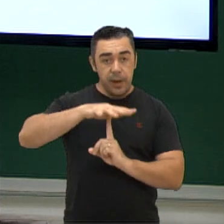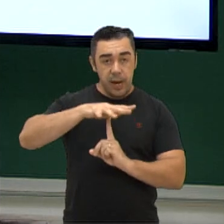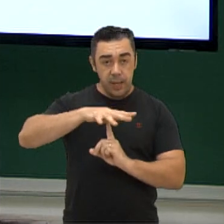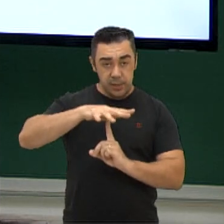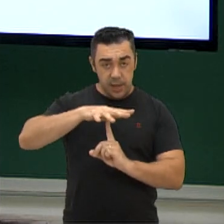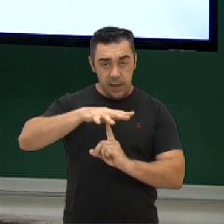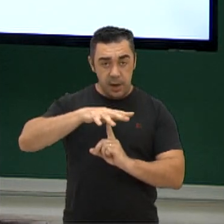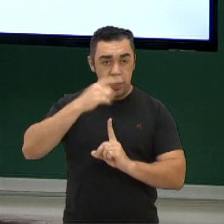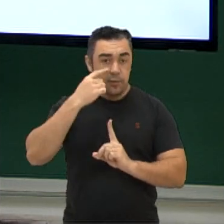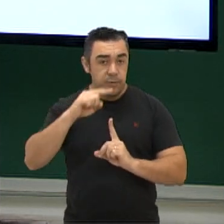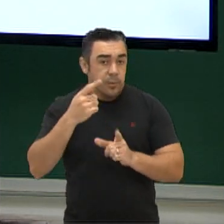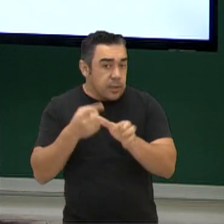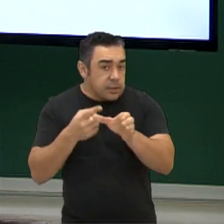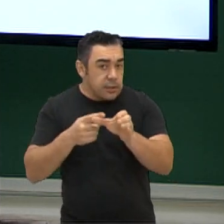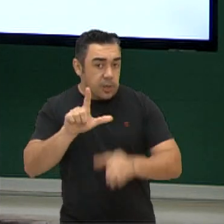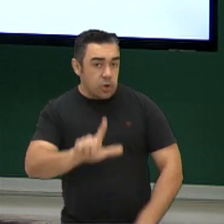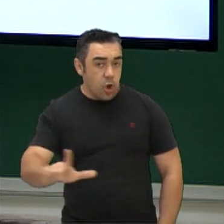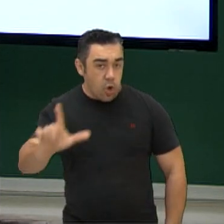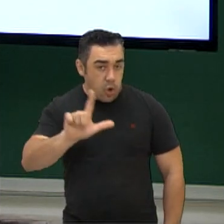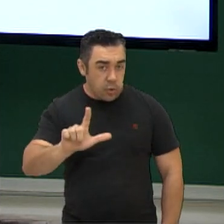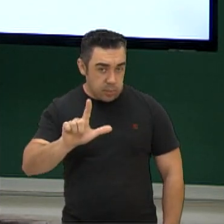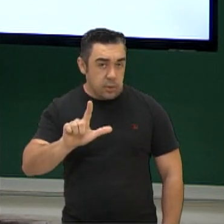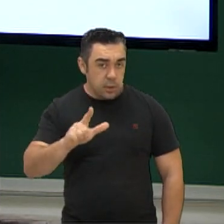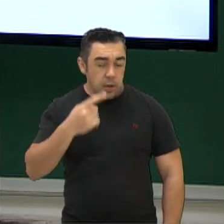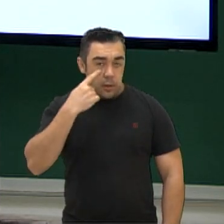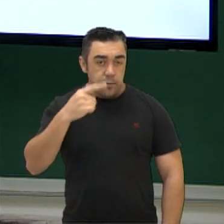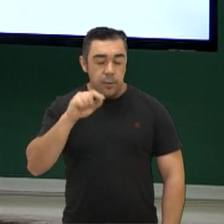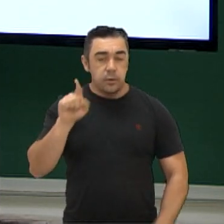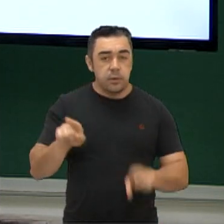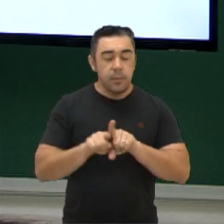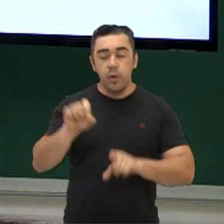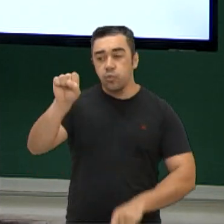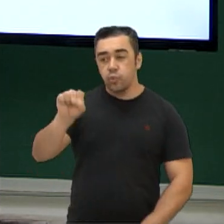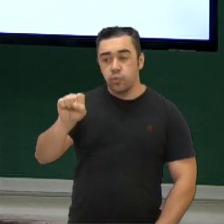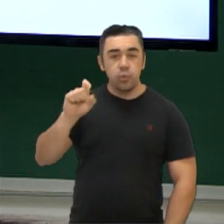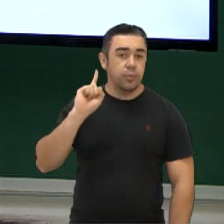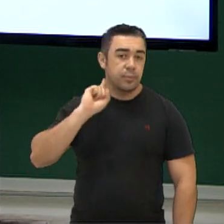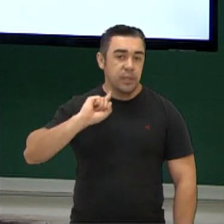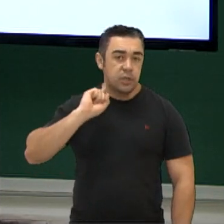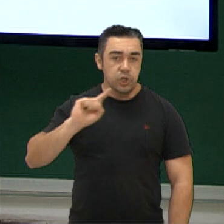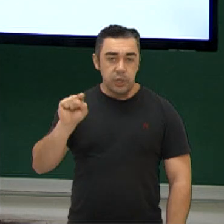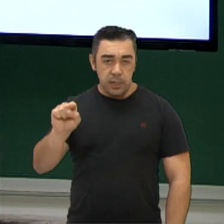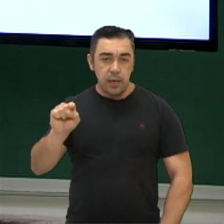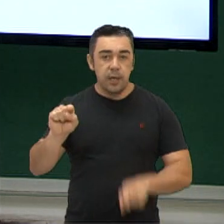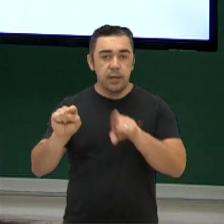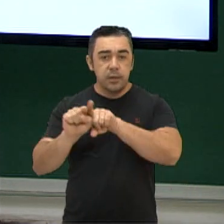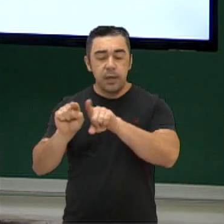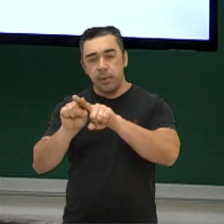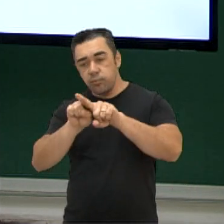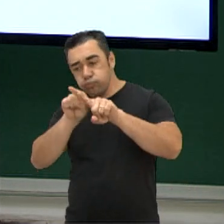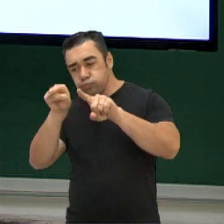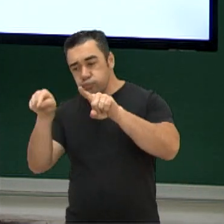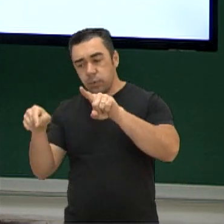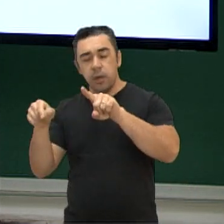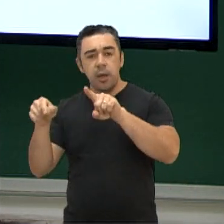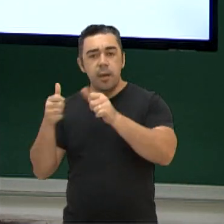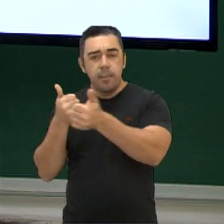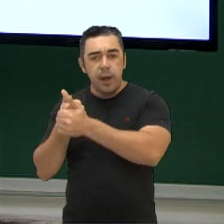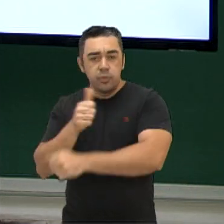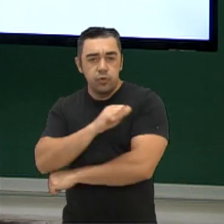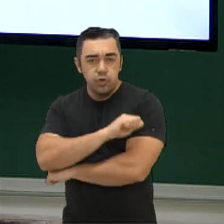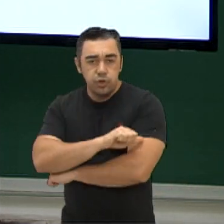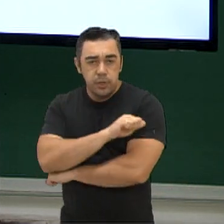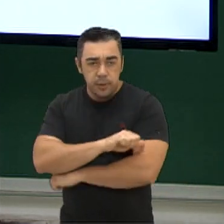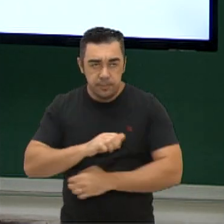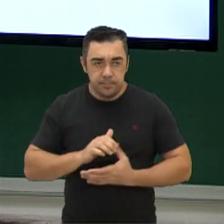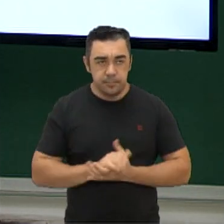vimos a nossa querida cidade de Londrina, no sul de Minas Gerais e na Baixada Santista, na Baixada Fluminense, no Rio de